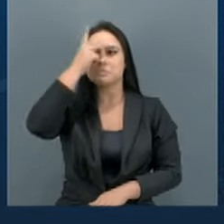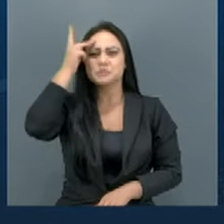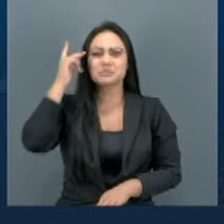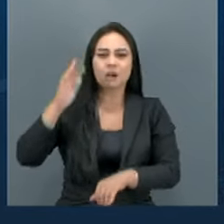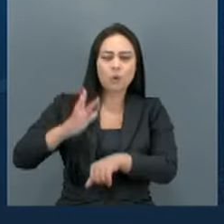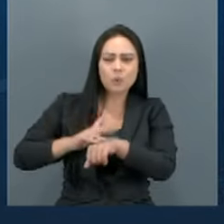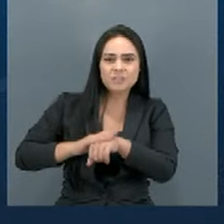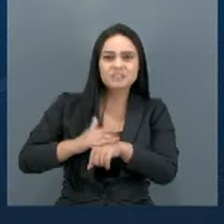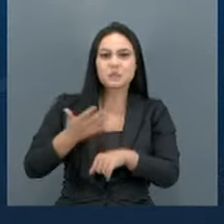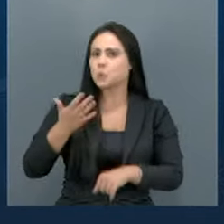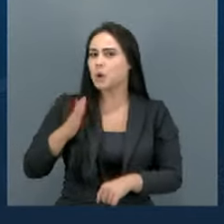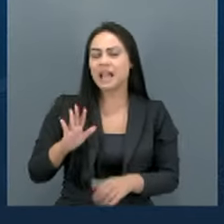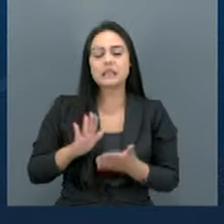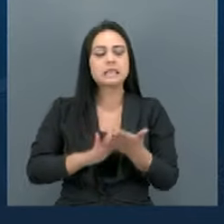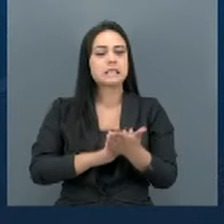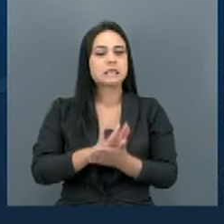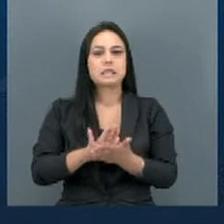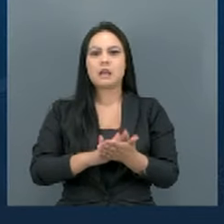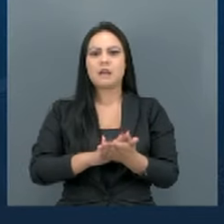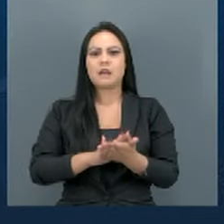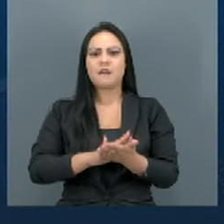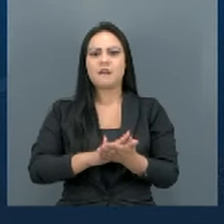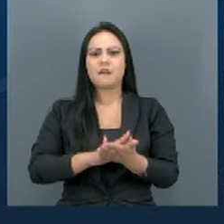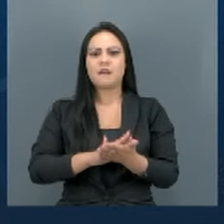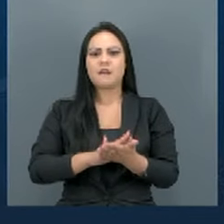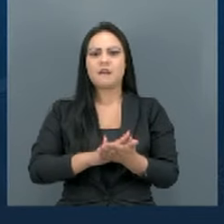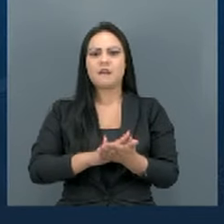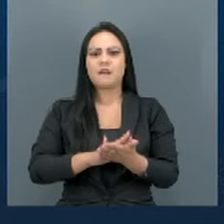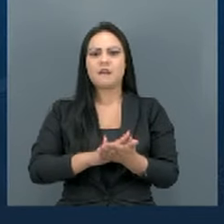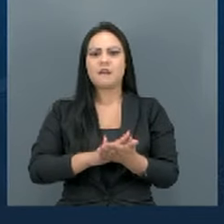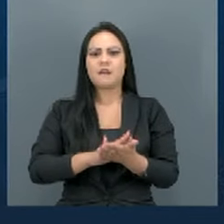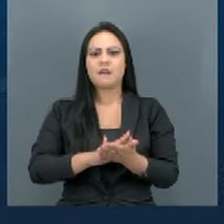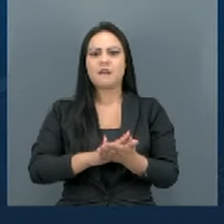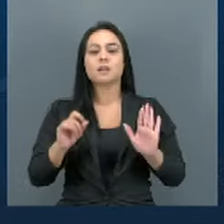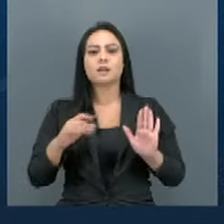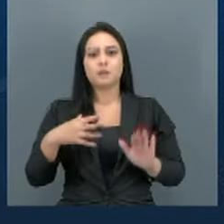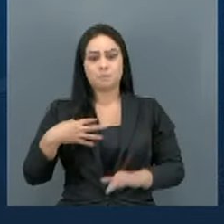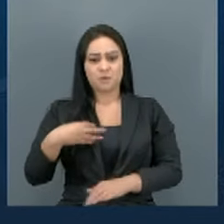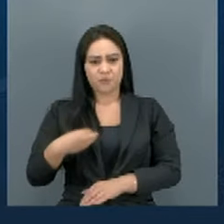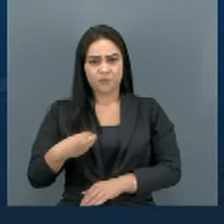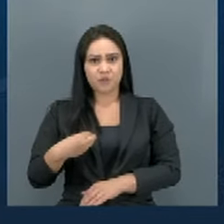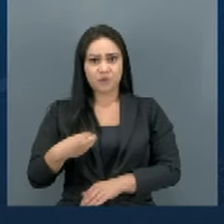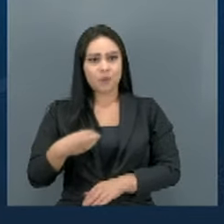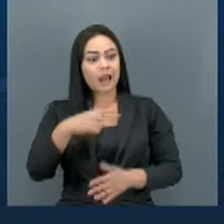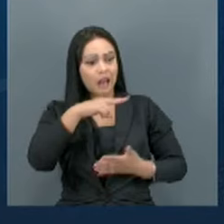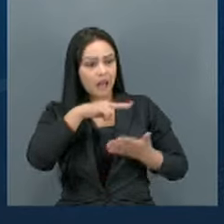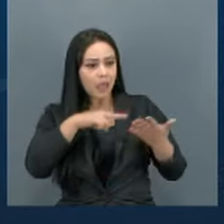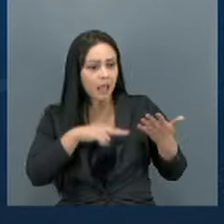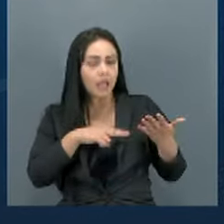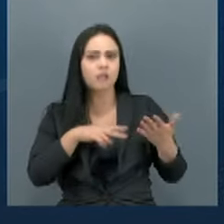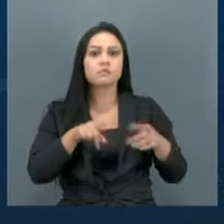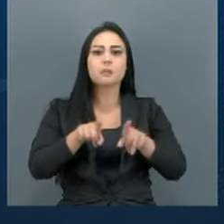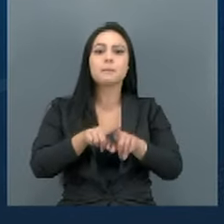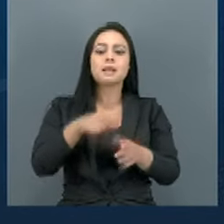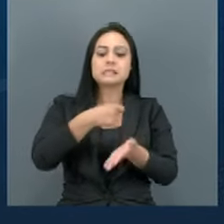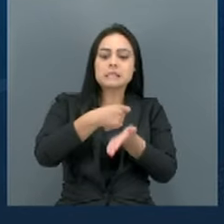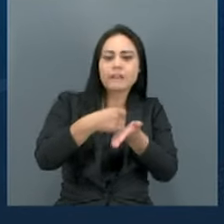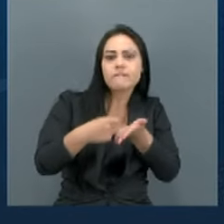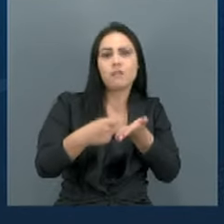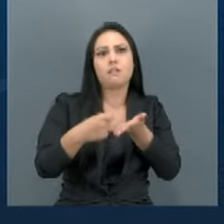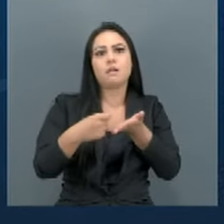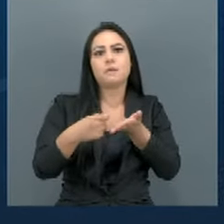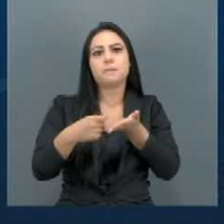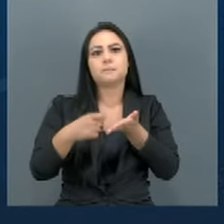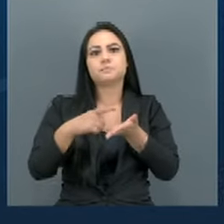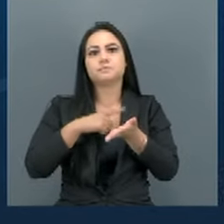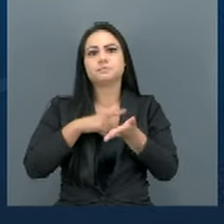Eu não queria nada além de um direito do meu filho saber ler, escrever e ter um local